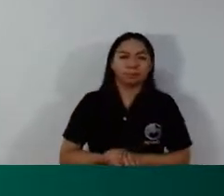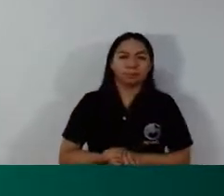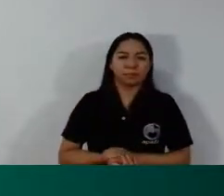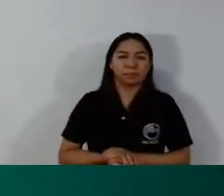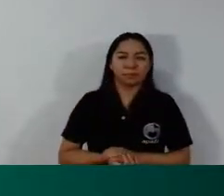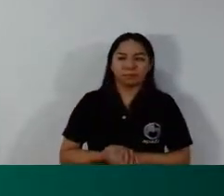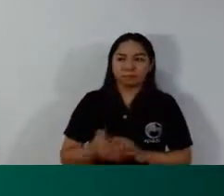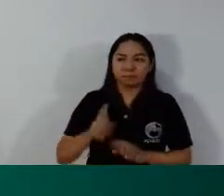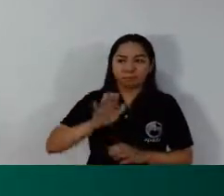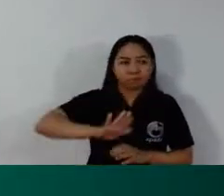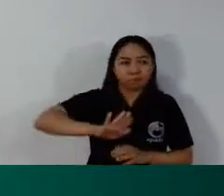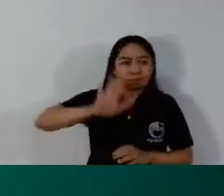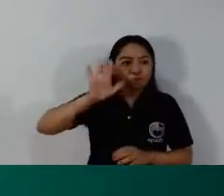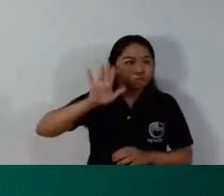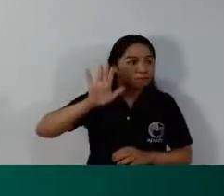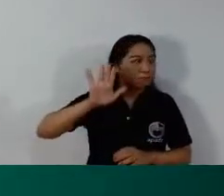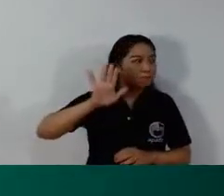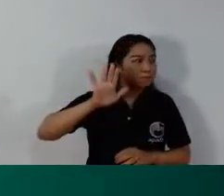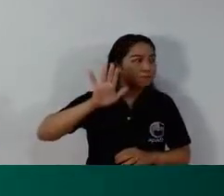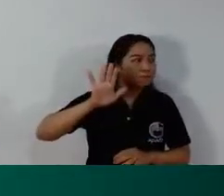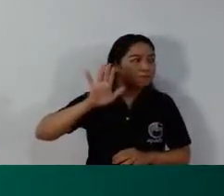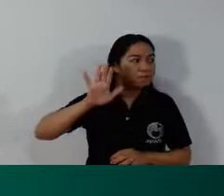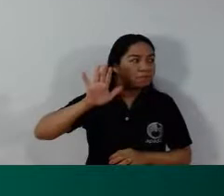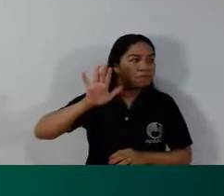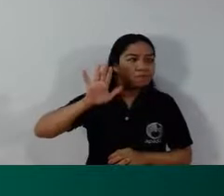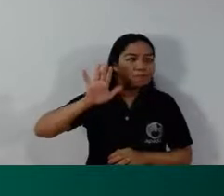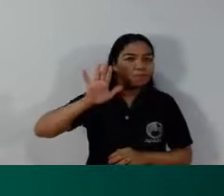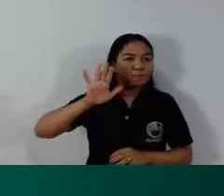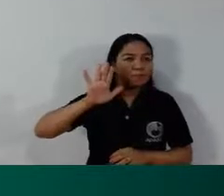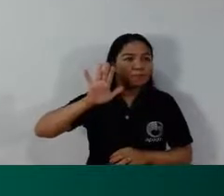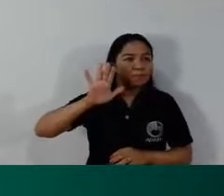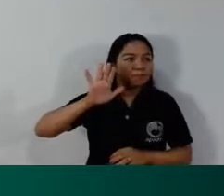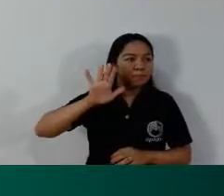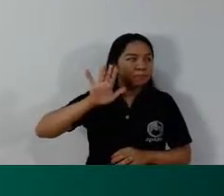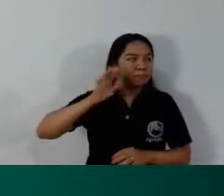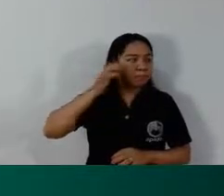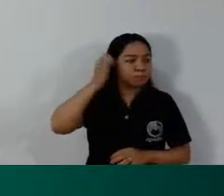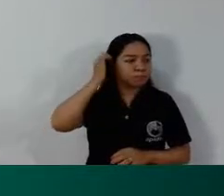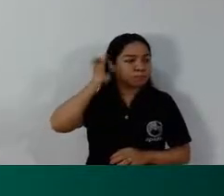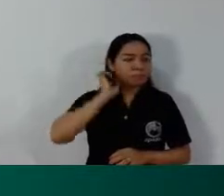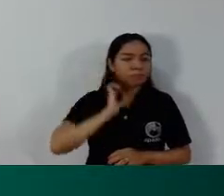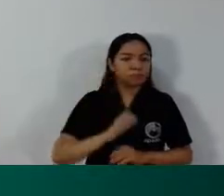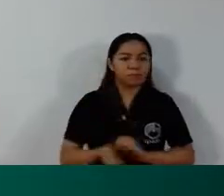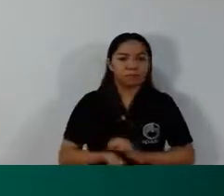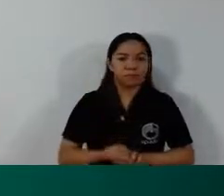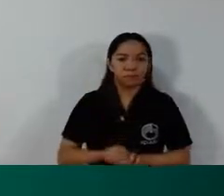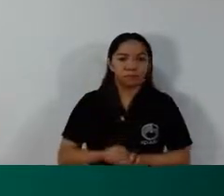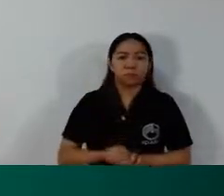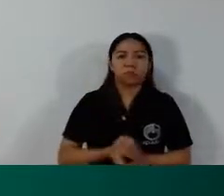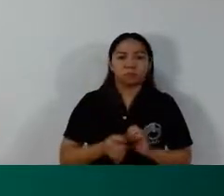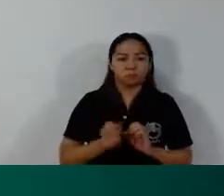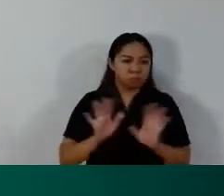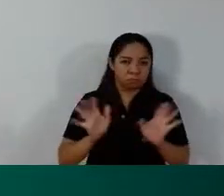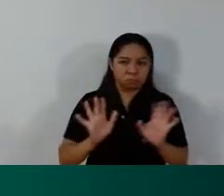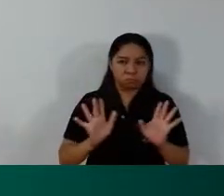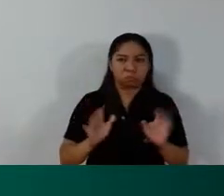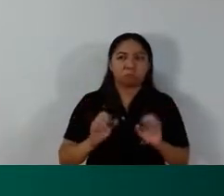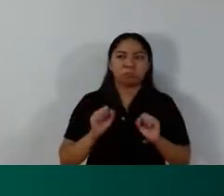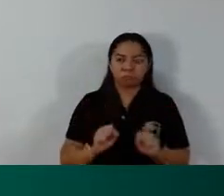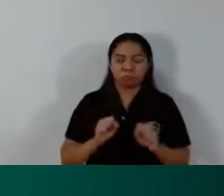mais alguém E aí a gente passa pode passar para eles para considerações